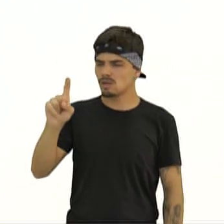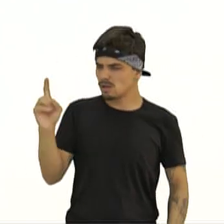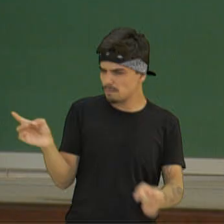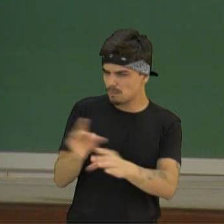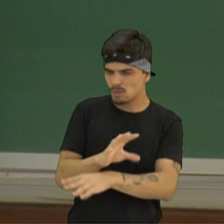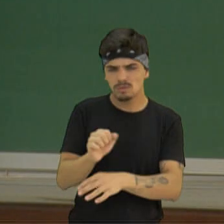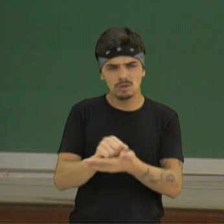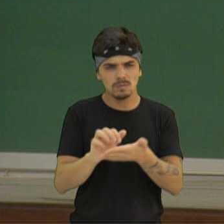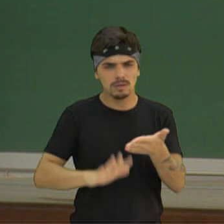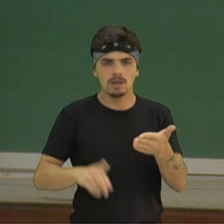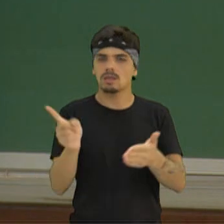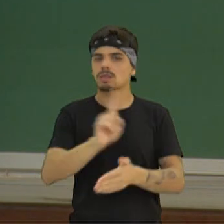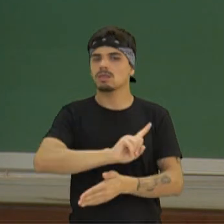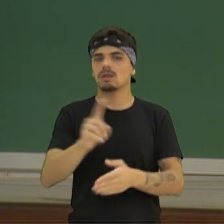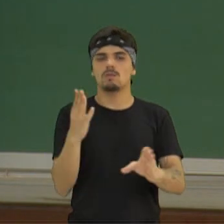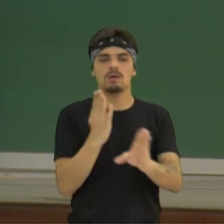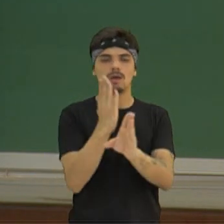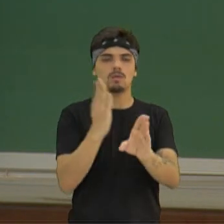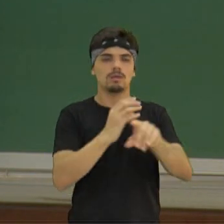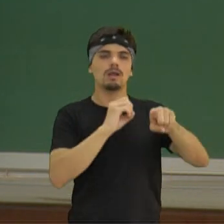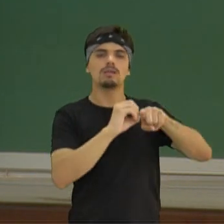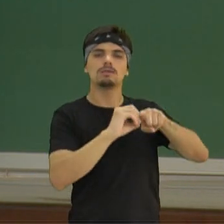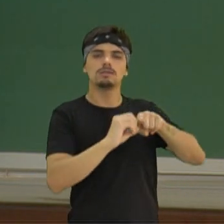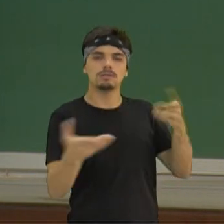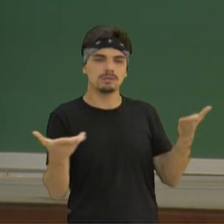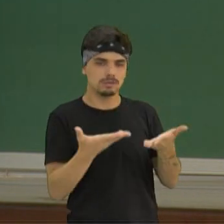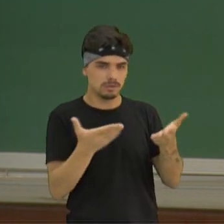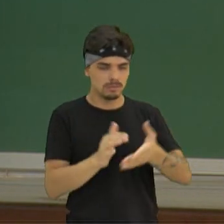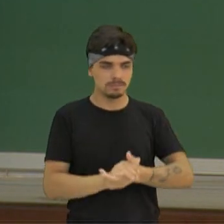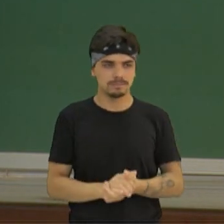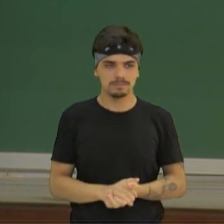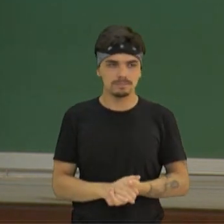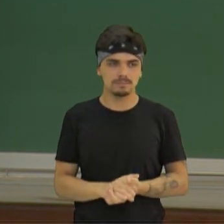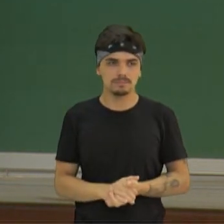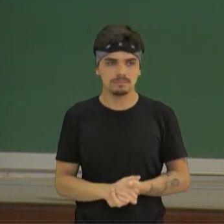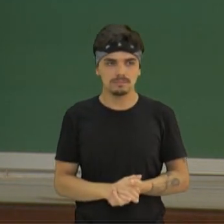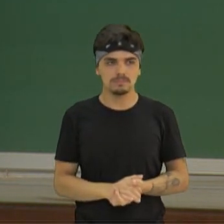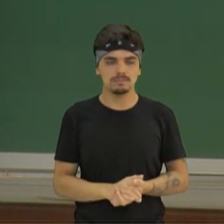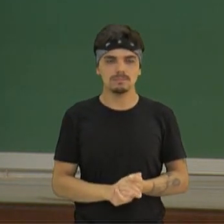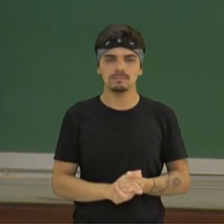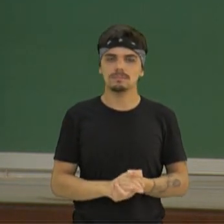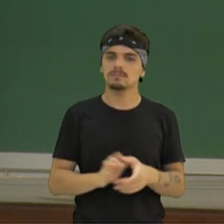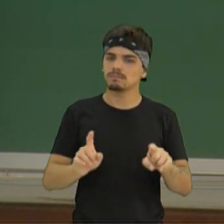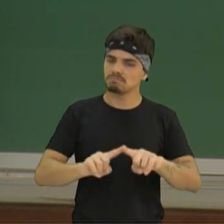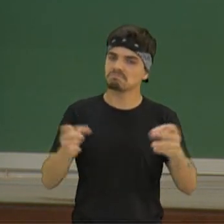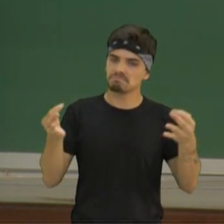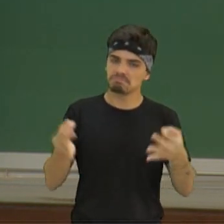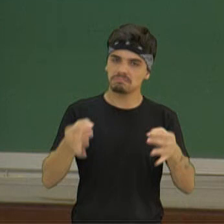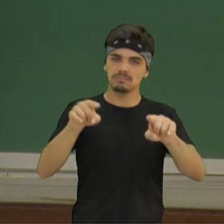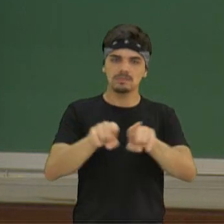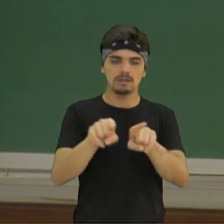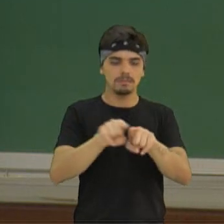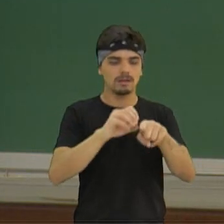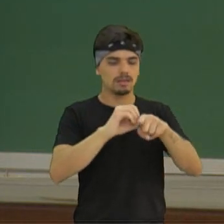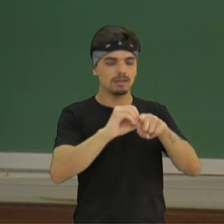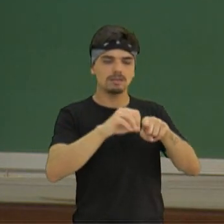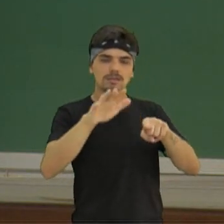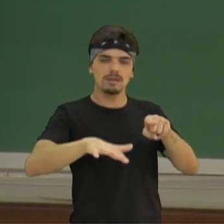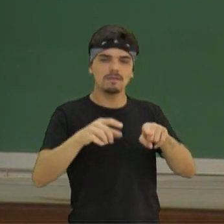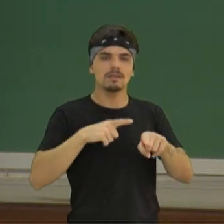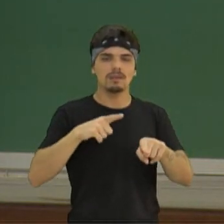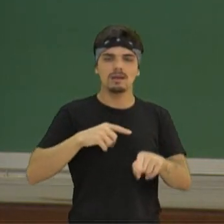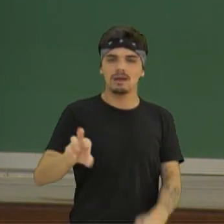exercício? Não, é para encontrar a tangente do ângulo. Vamos ver aqui. Ah, tá certo, a tangente existe